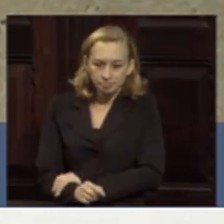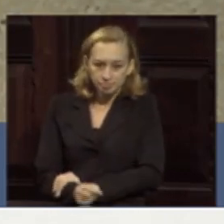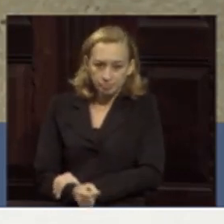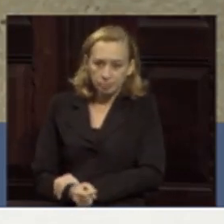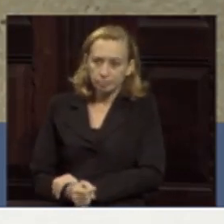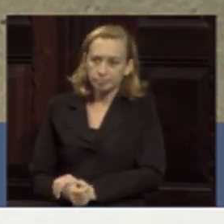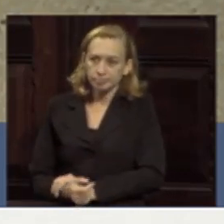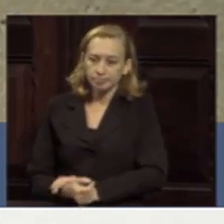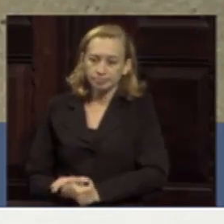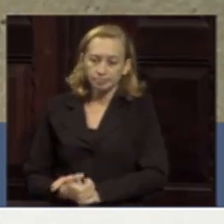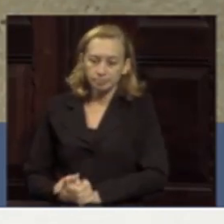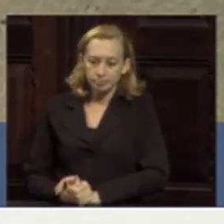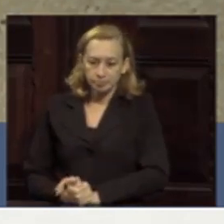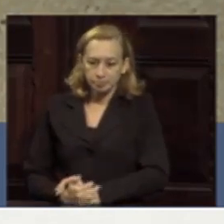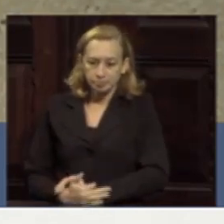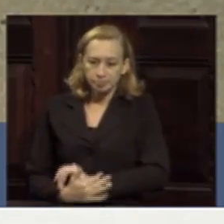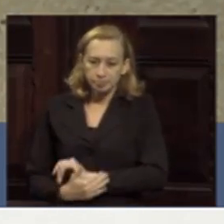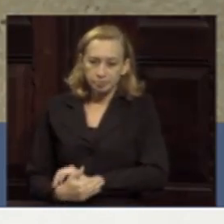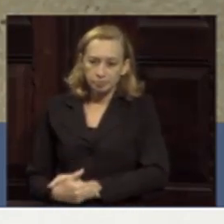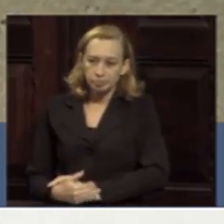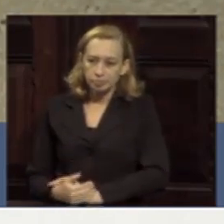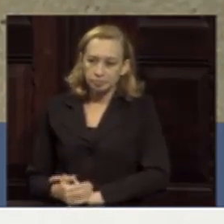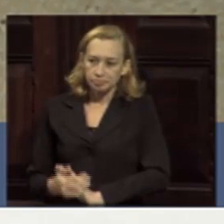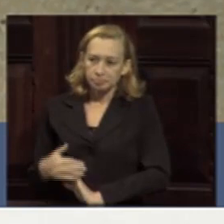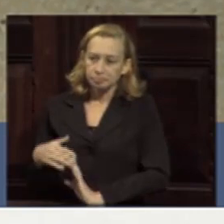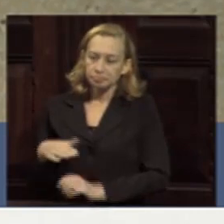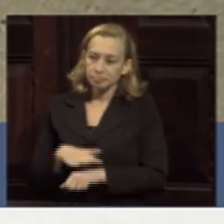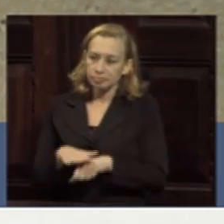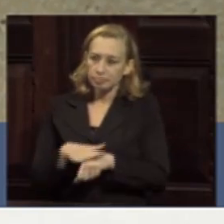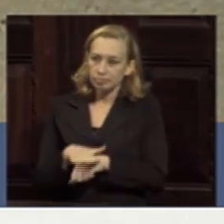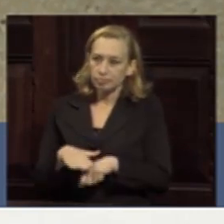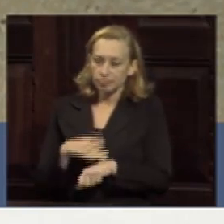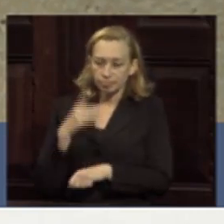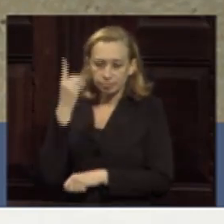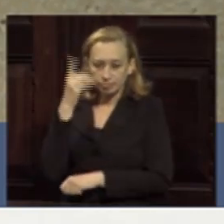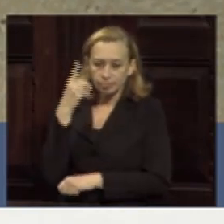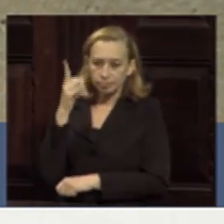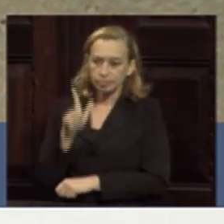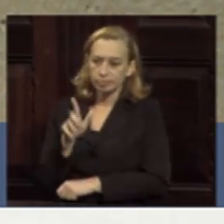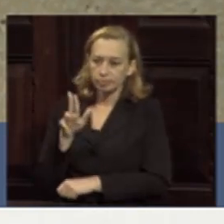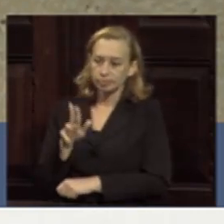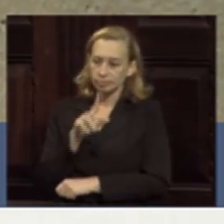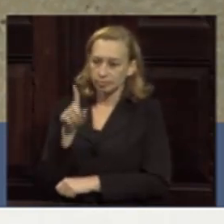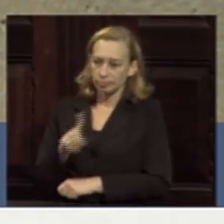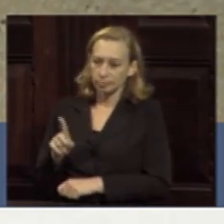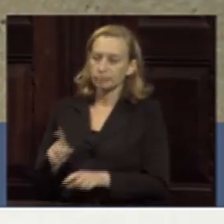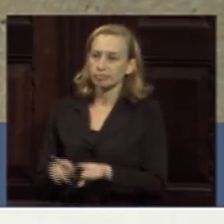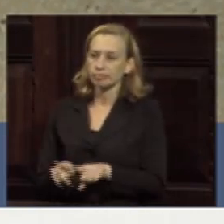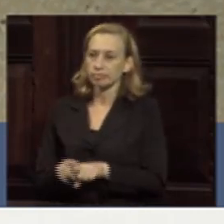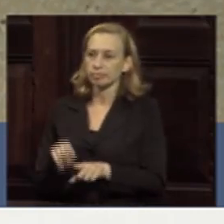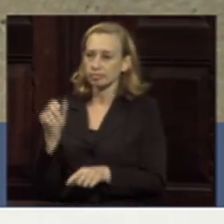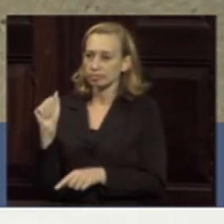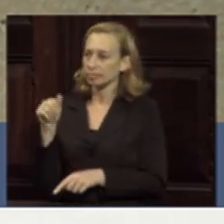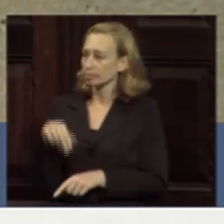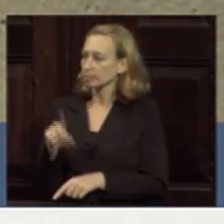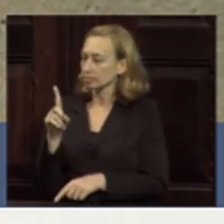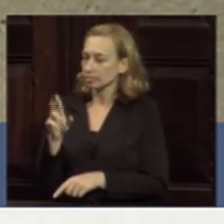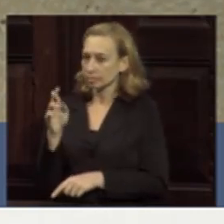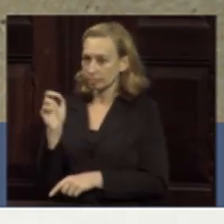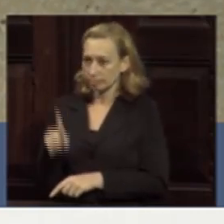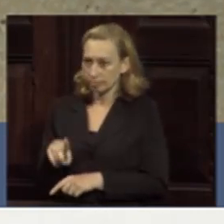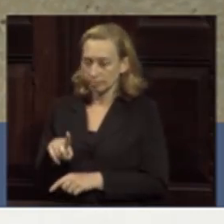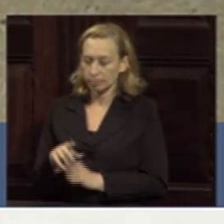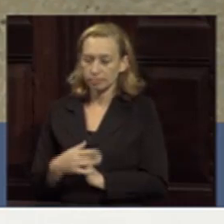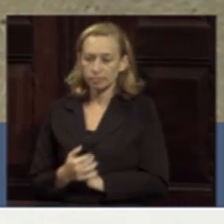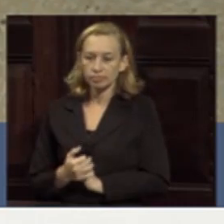sexta. Eu conversei agora com o deputado Luiz Paulo e também com o deputado André Lazzaroni, que preside a CCJ,